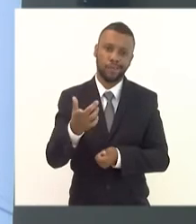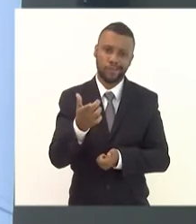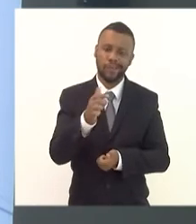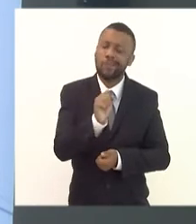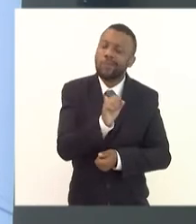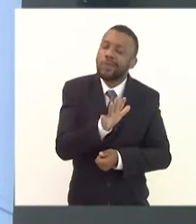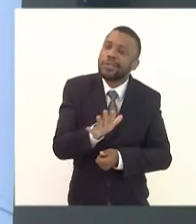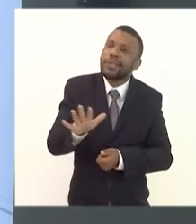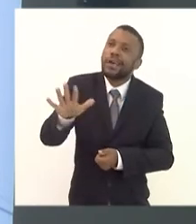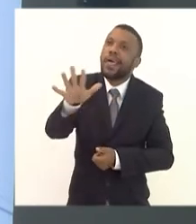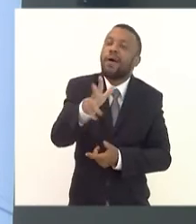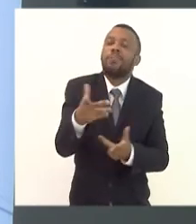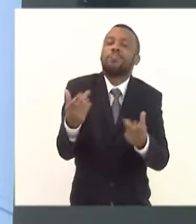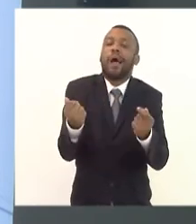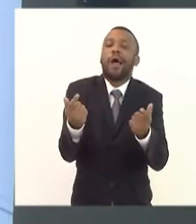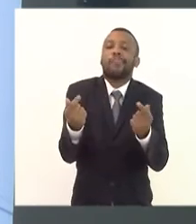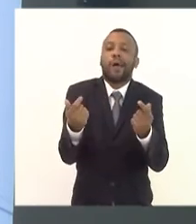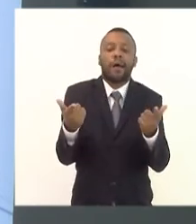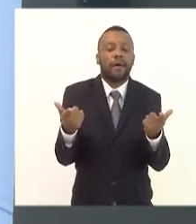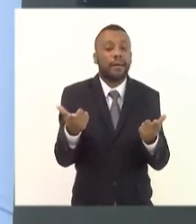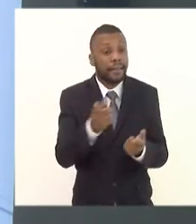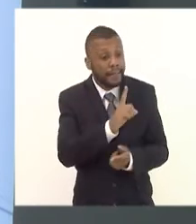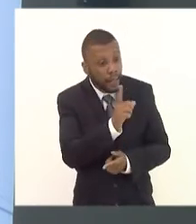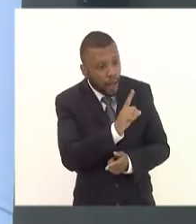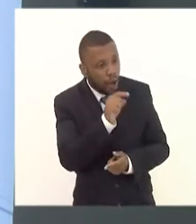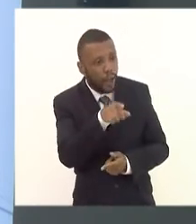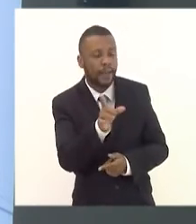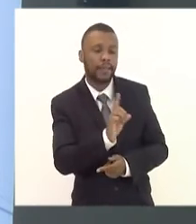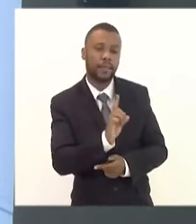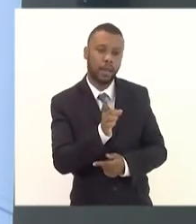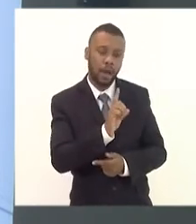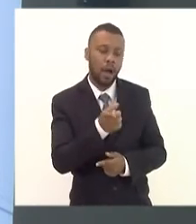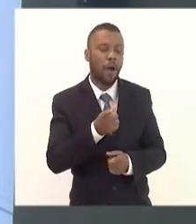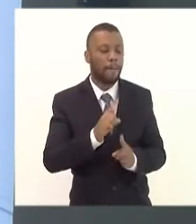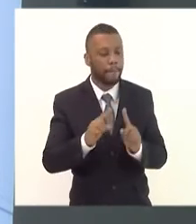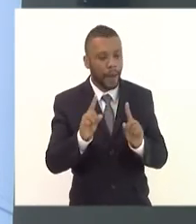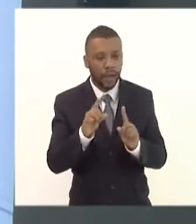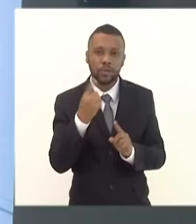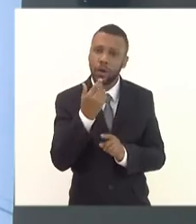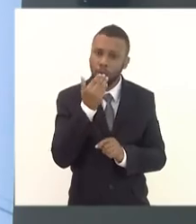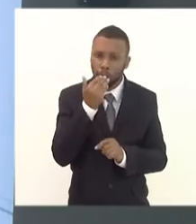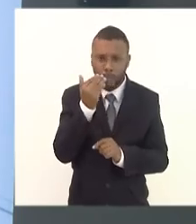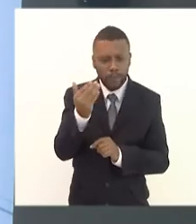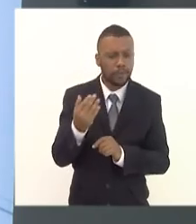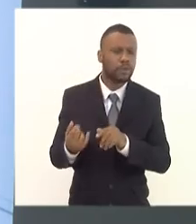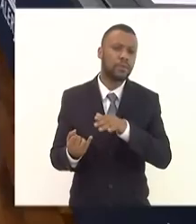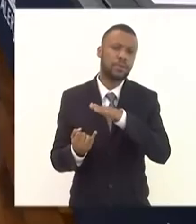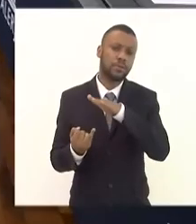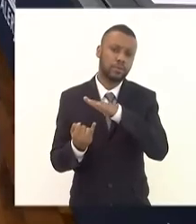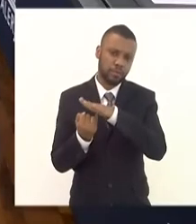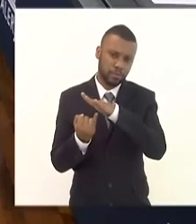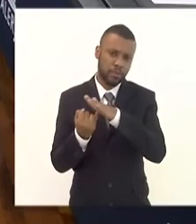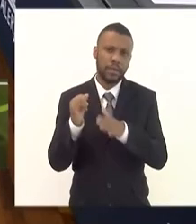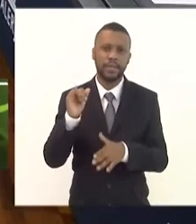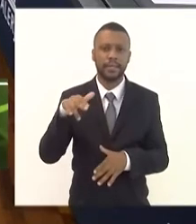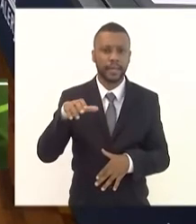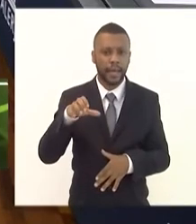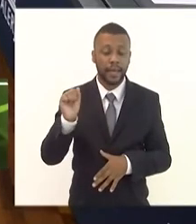generalidade... Não, nesse caso não. Nesse caso tem... tem sim, pois é, nós vamos, é, nós vamos pedir. Tá. Porque, no meu entendimento, se for